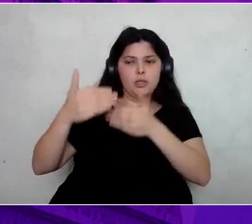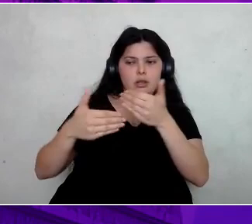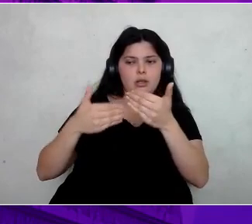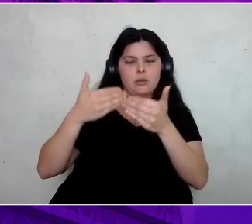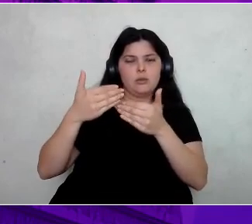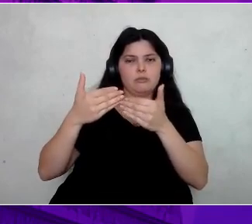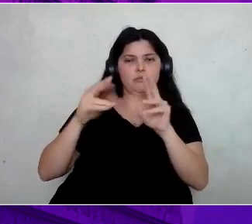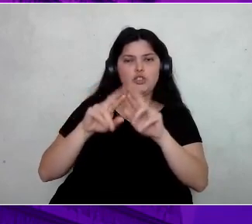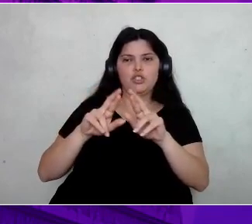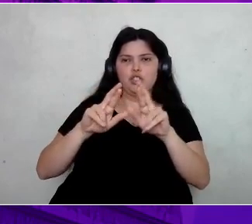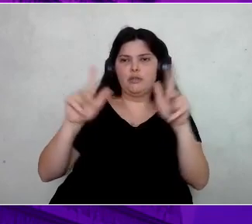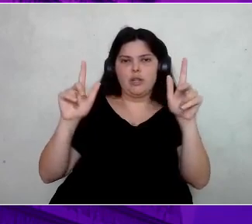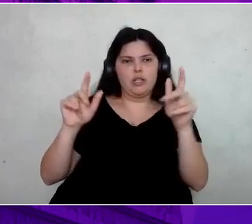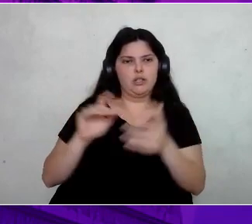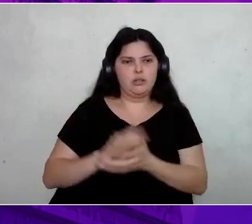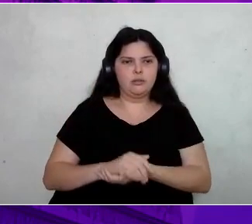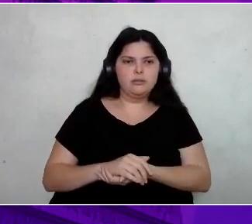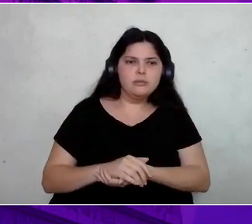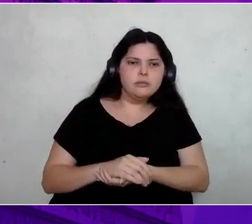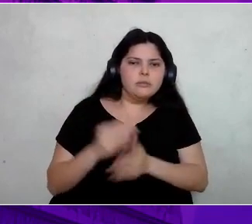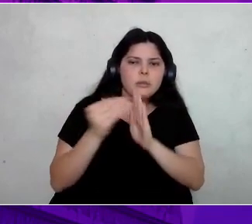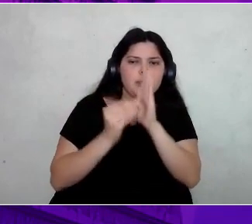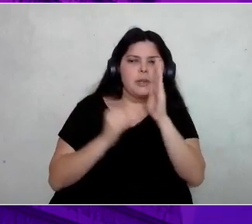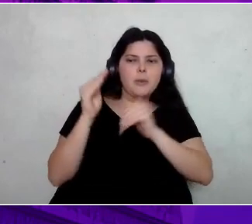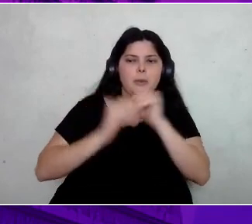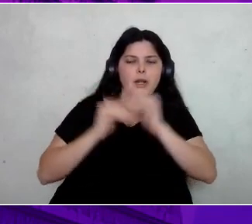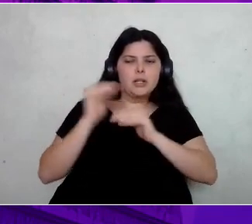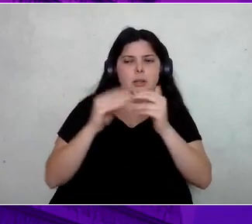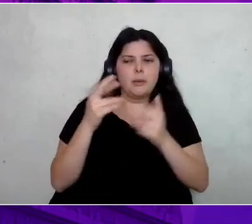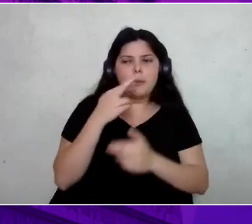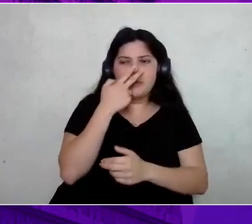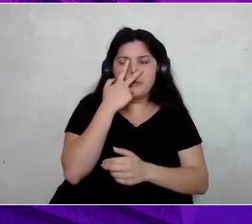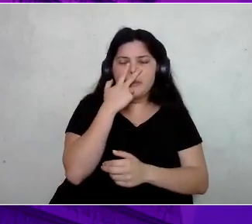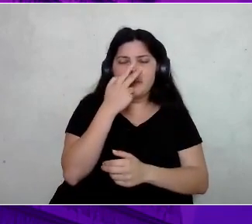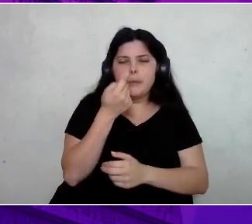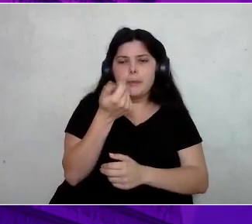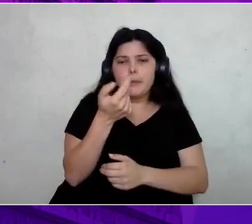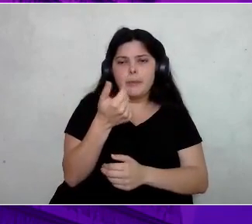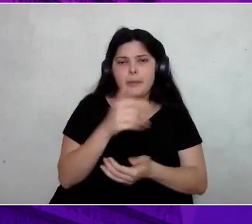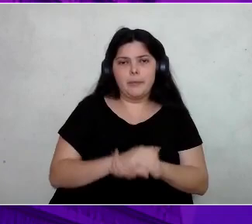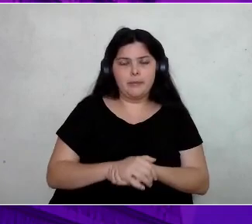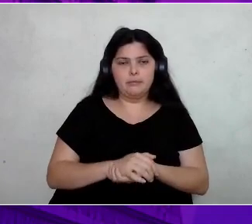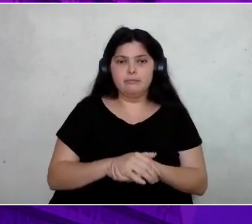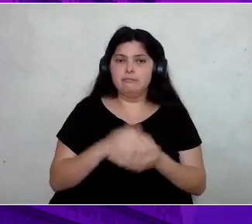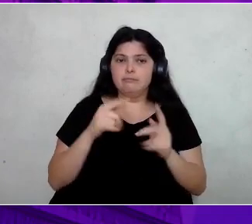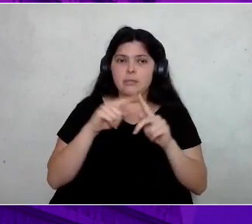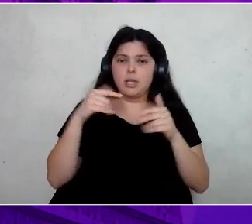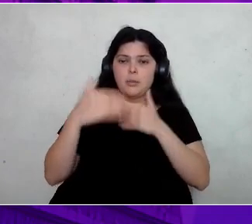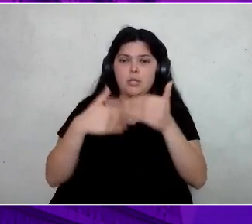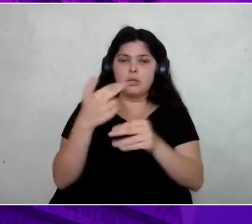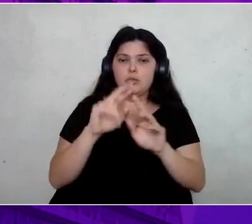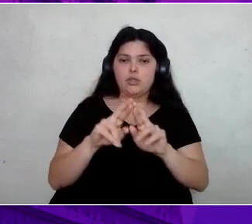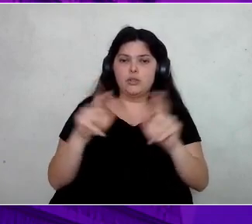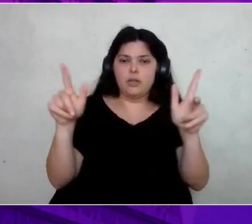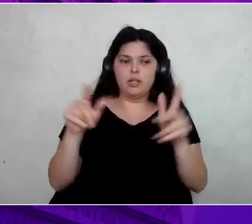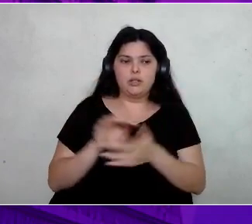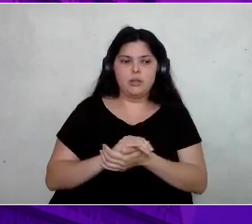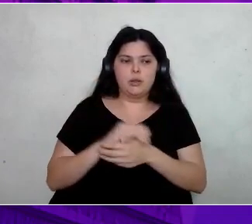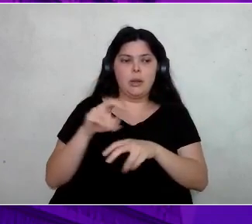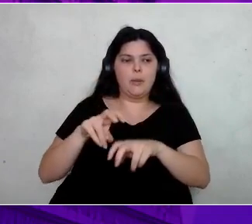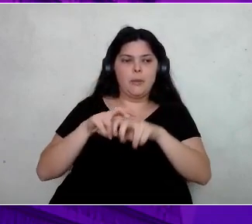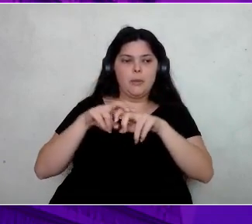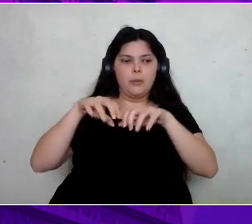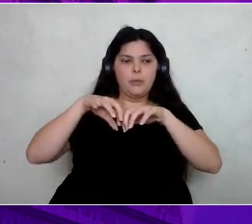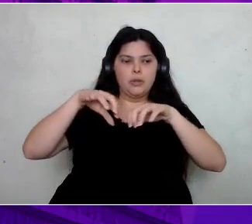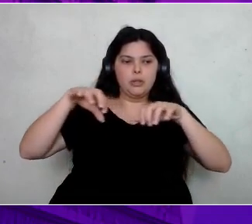diferente. A implementação até é parecida, ok? Mas o processo é outro. Por isso que estão separadas, por isso que elas